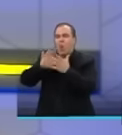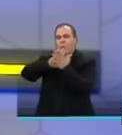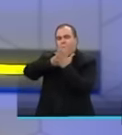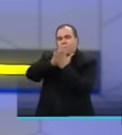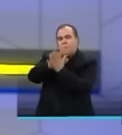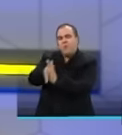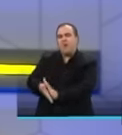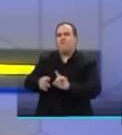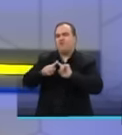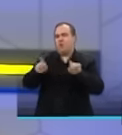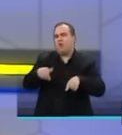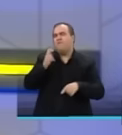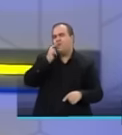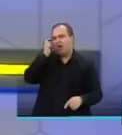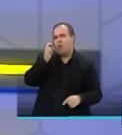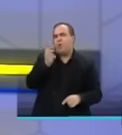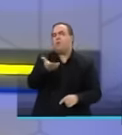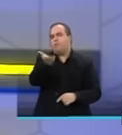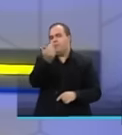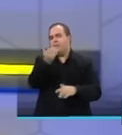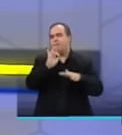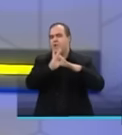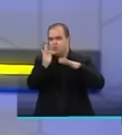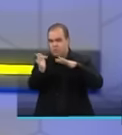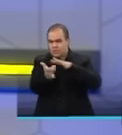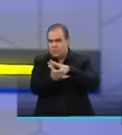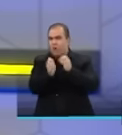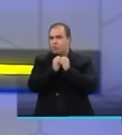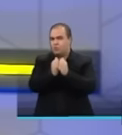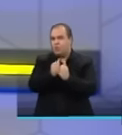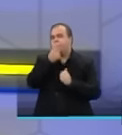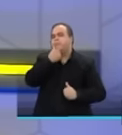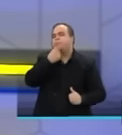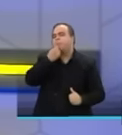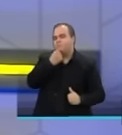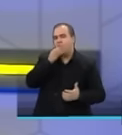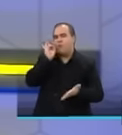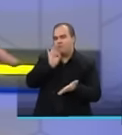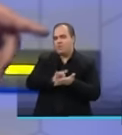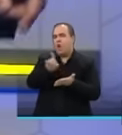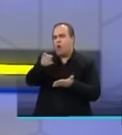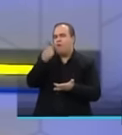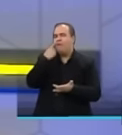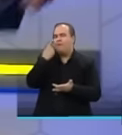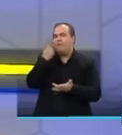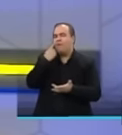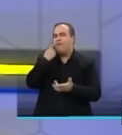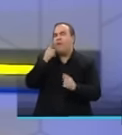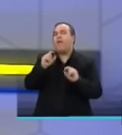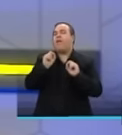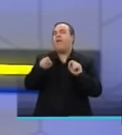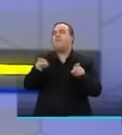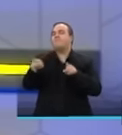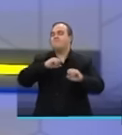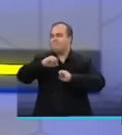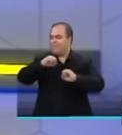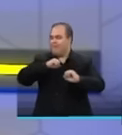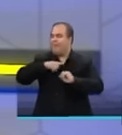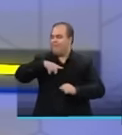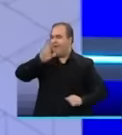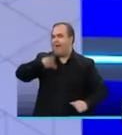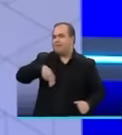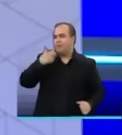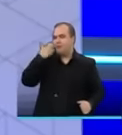vergonha. Vai lá na rede social nossa, Guilherme Boulos Oficial, que você vai ver quem nesse debate tem razão para ter